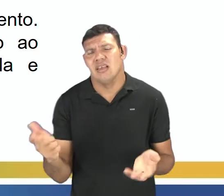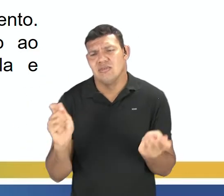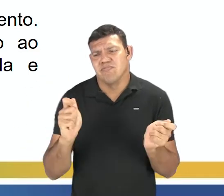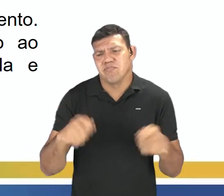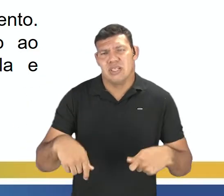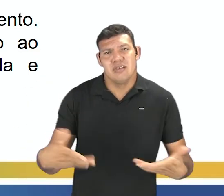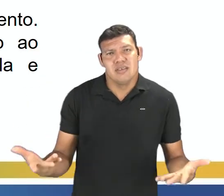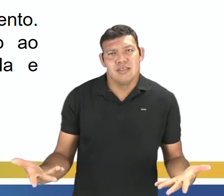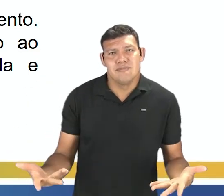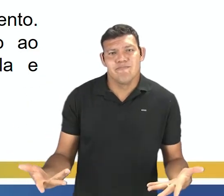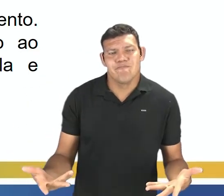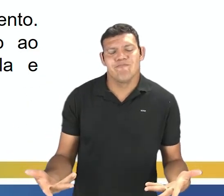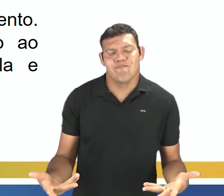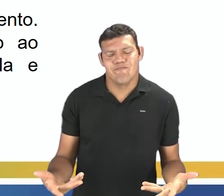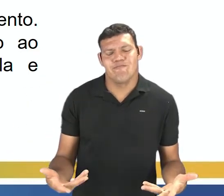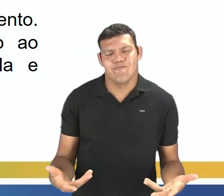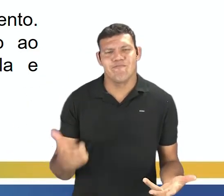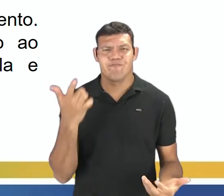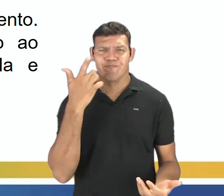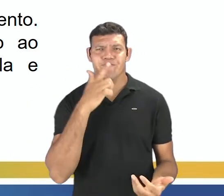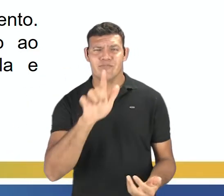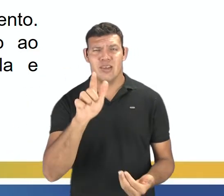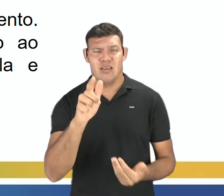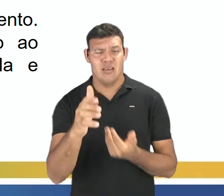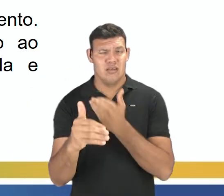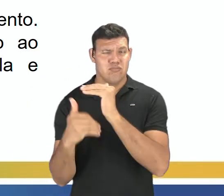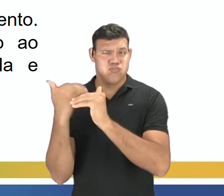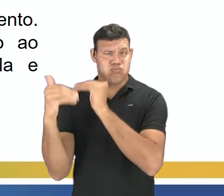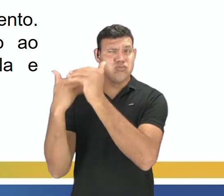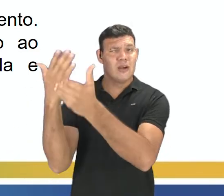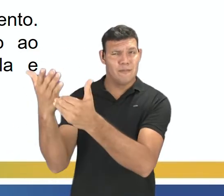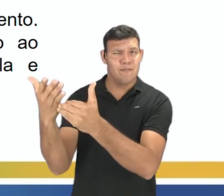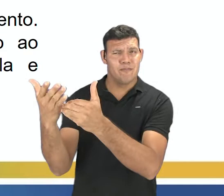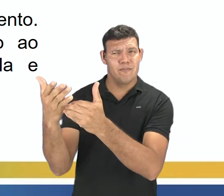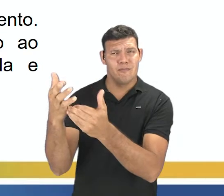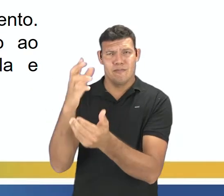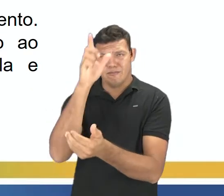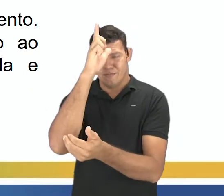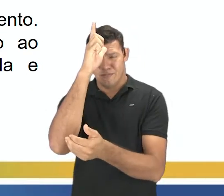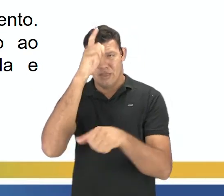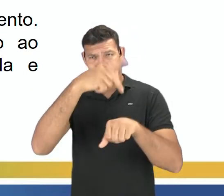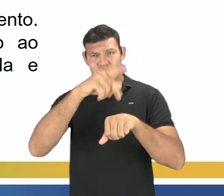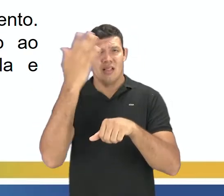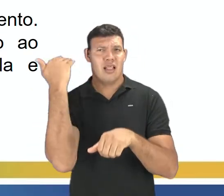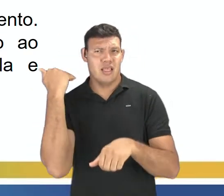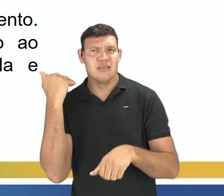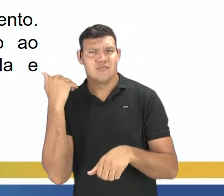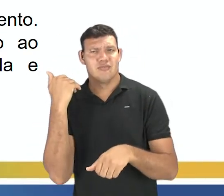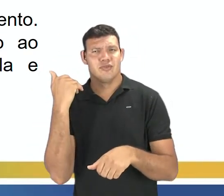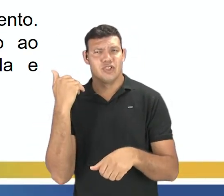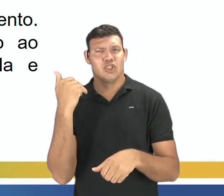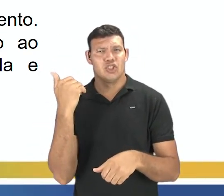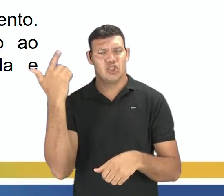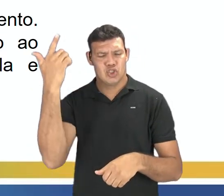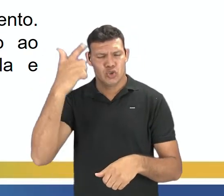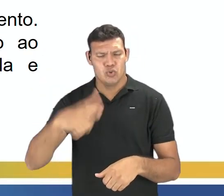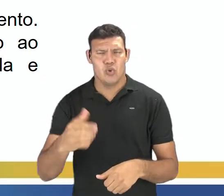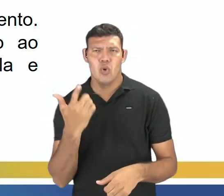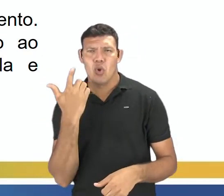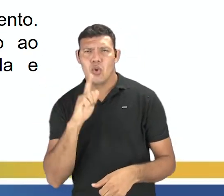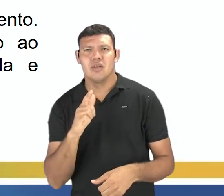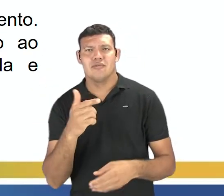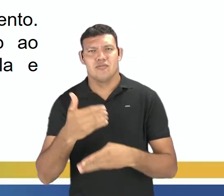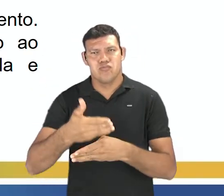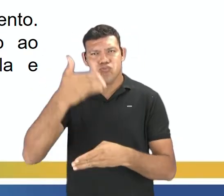possibilidades de ter uma certeza de evolução em que a União Soviética fosse restaurada e fosse equilibrada as